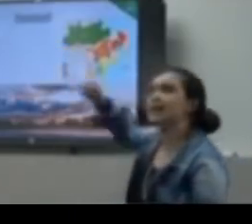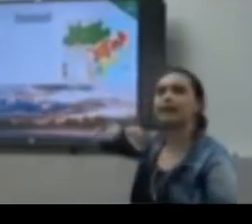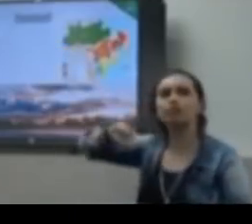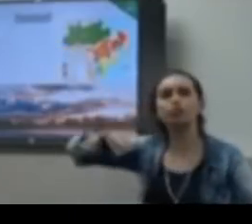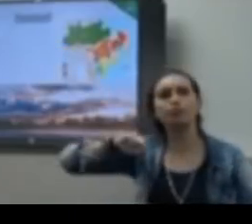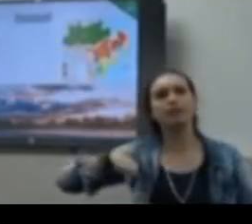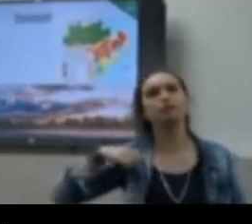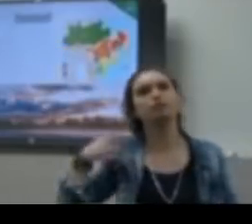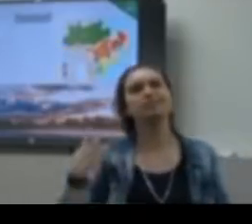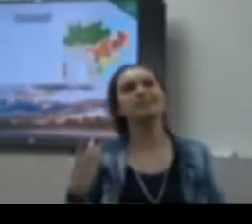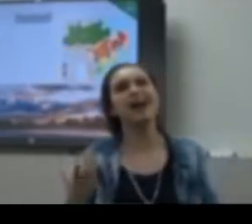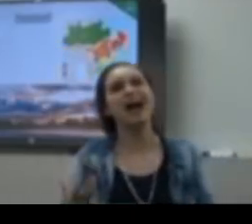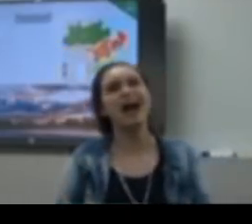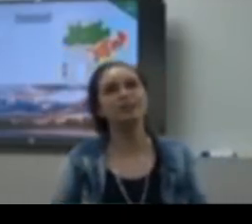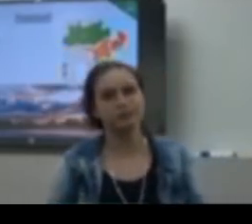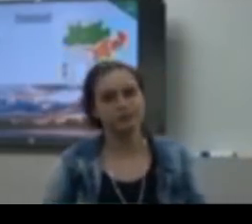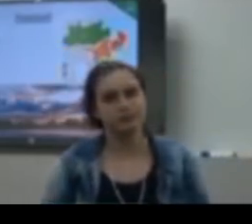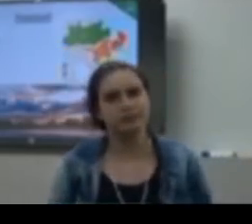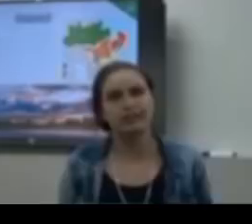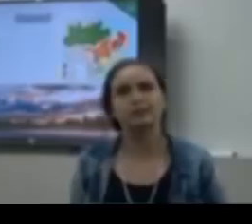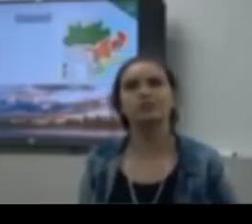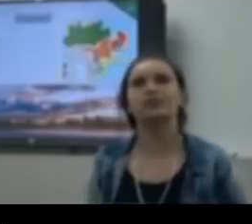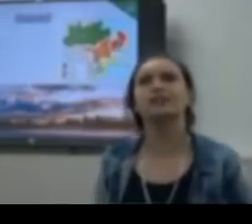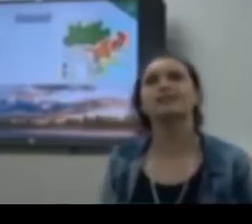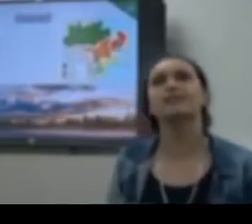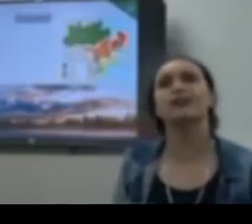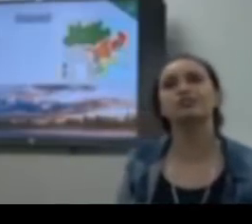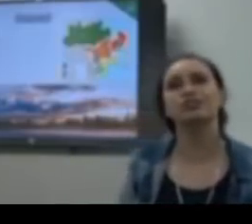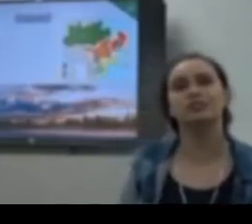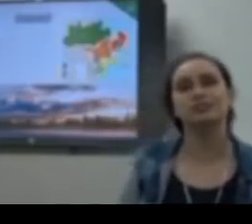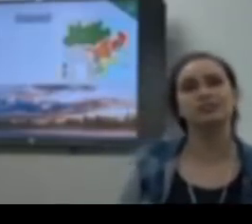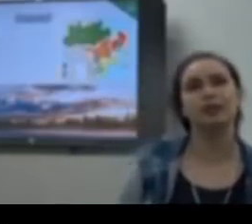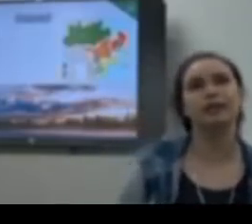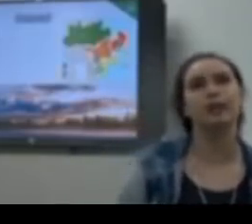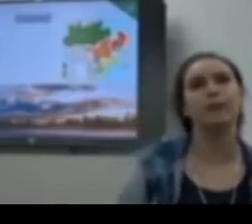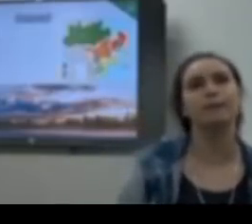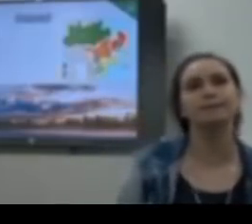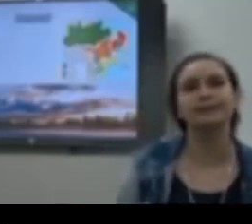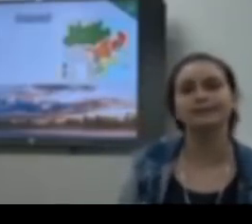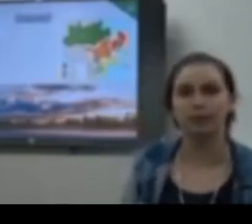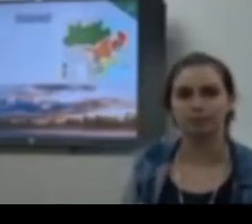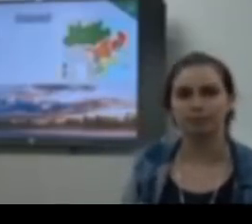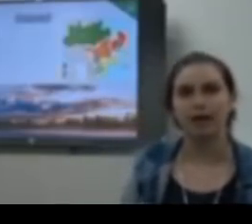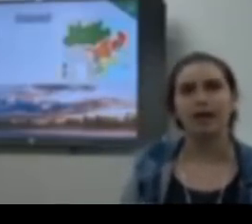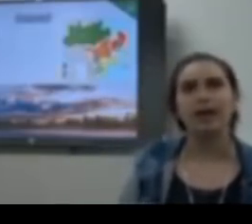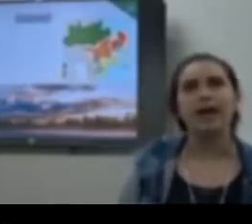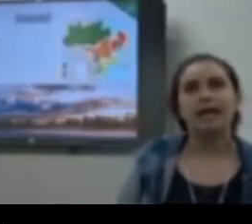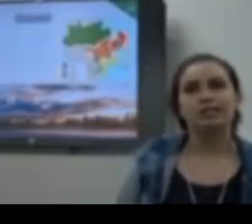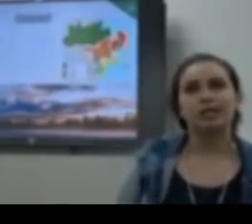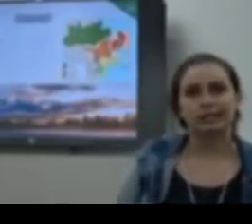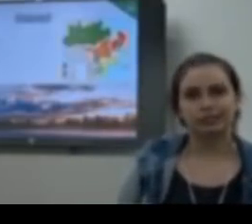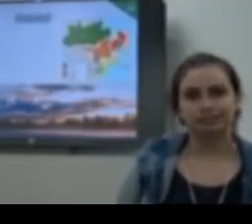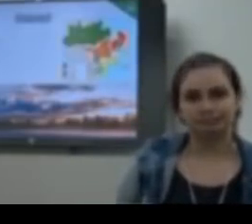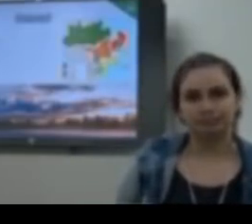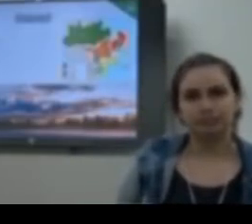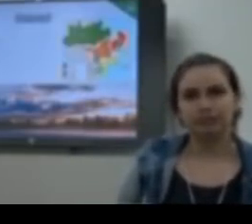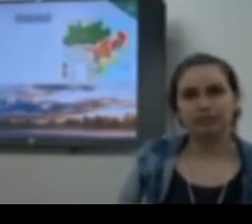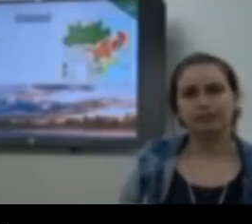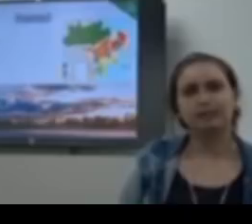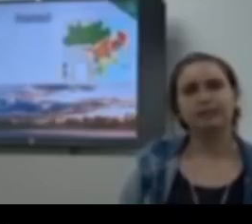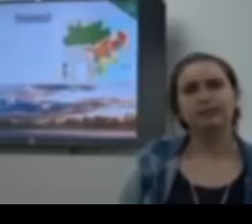amazônico e entre o domínio do cerrado. Tá? Então, a gente tem essa faixa de transição ali que é o Pantanal.